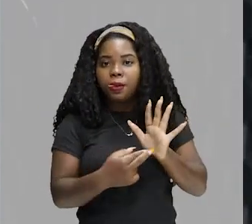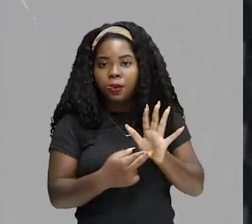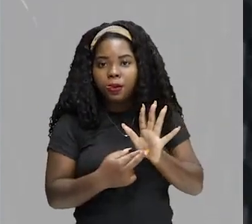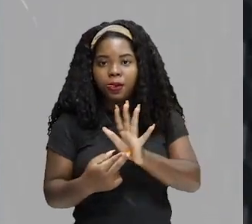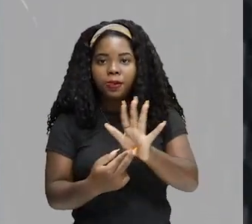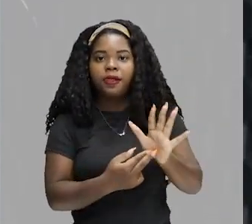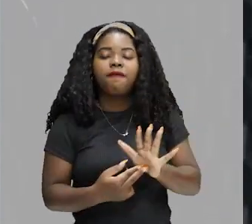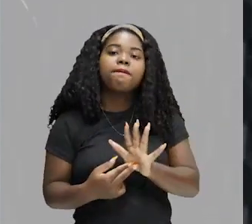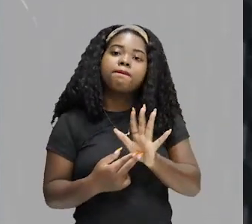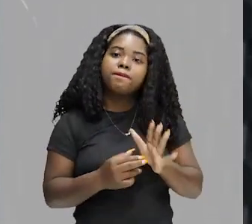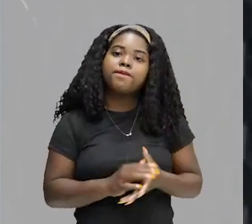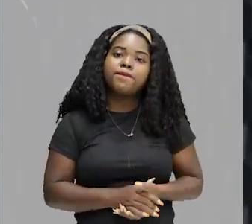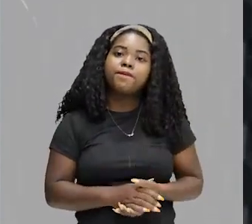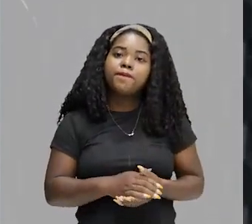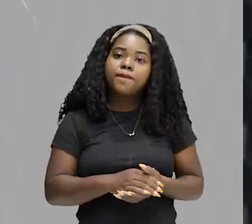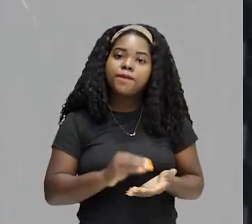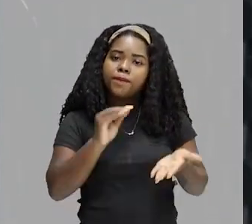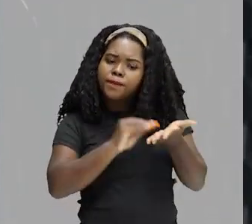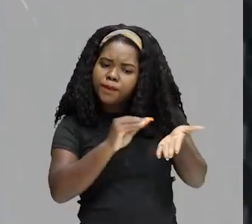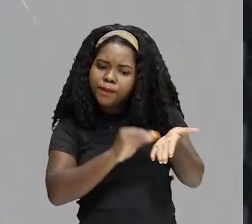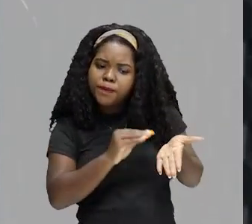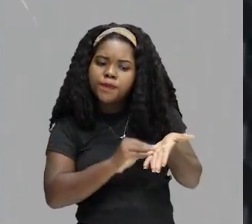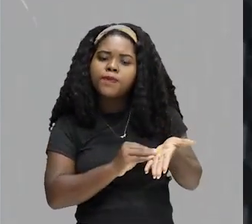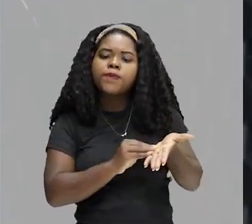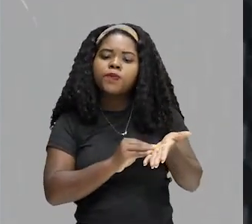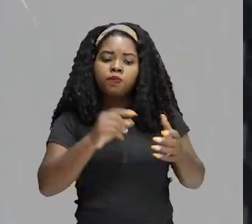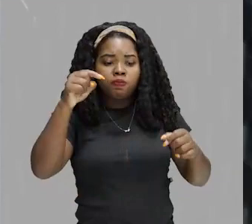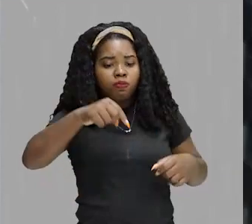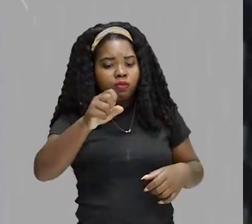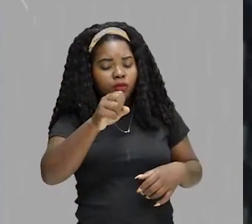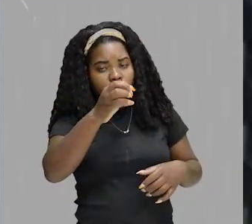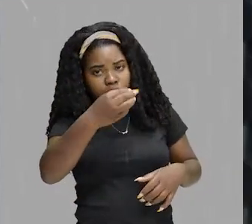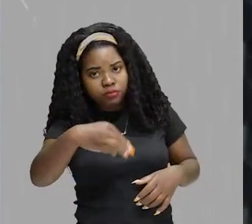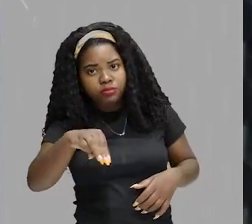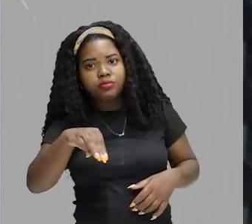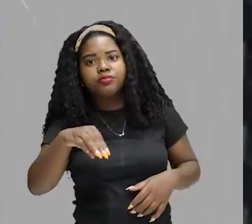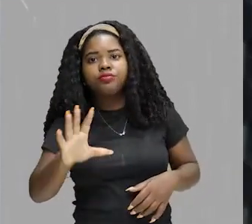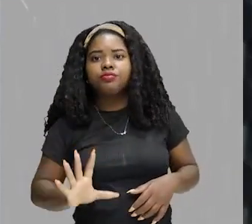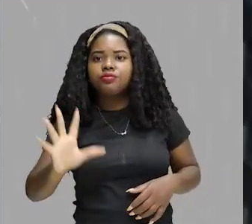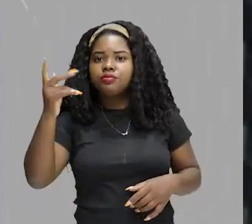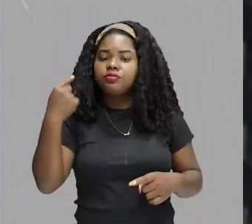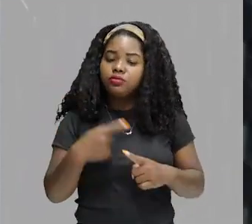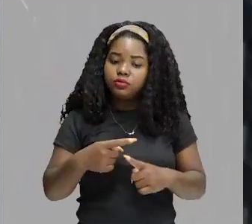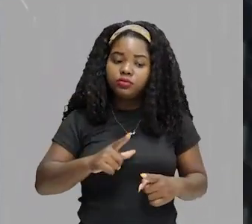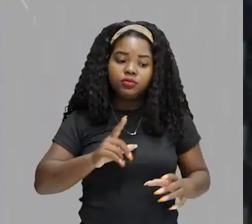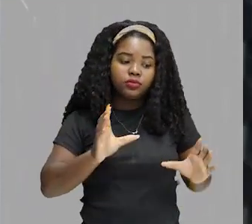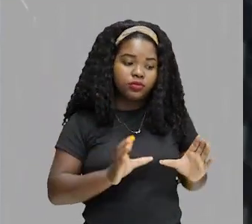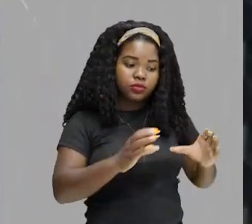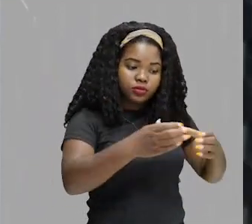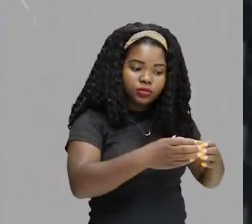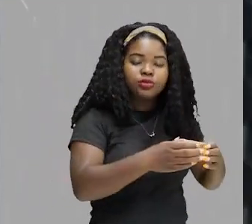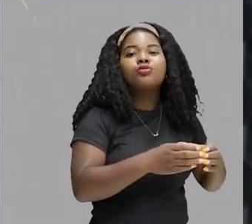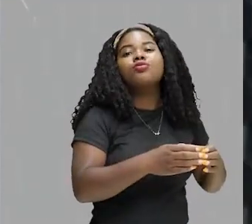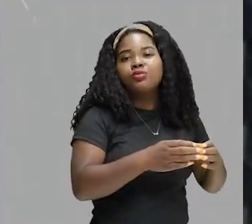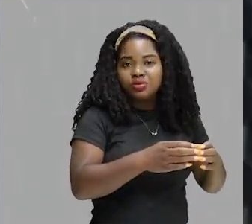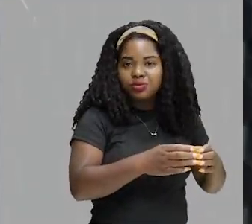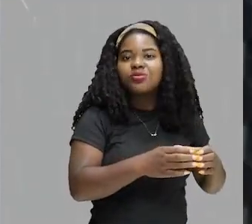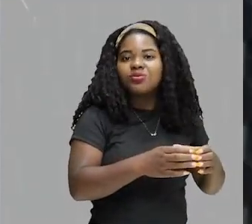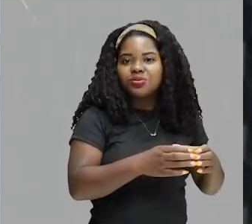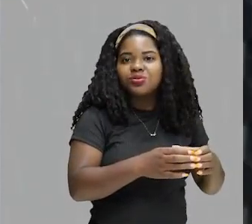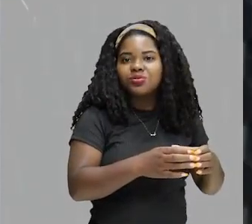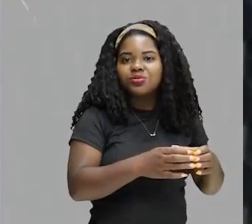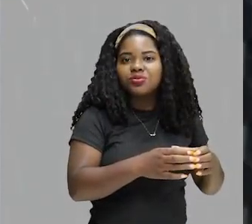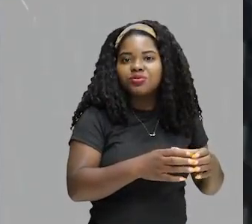às vezes falta para uma modalidade. Aqui no Maranhão o basquetebol ele acontece, porque nós temos uma equipe, o Sampaio Basquete, que disputa a